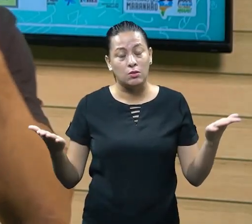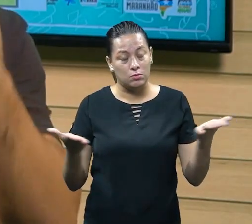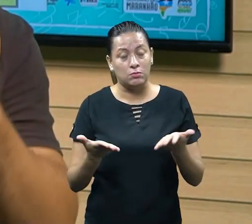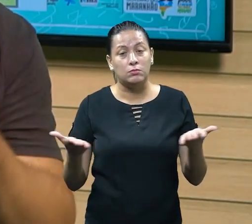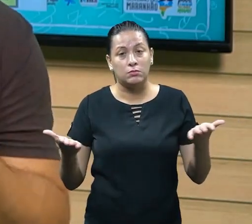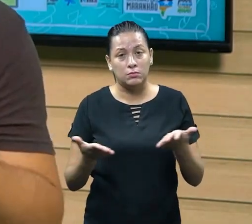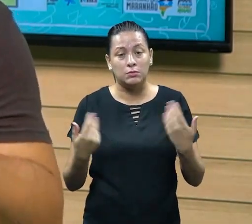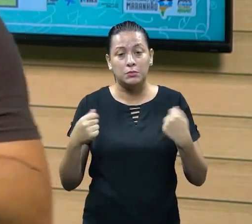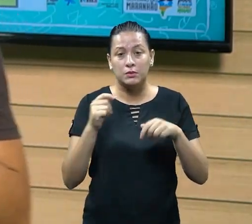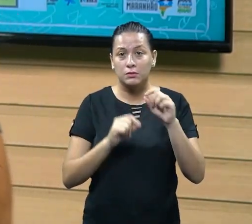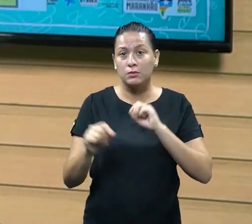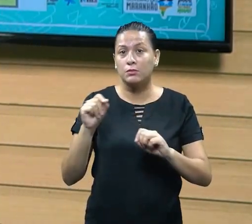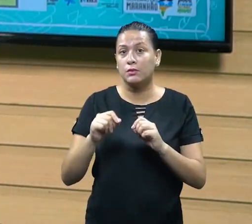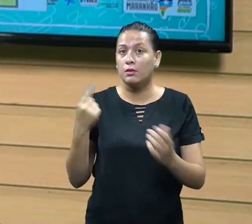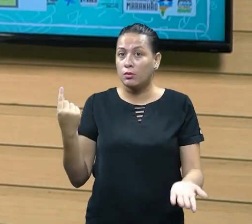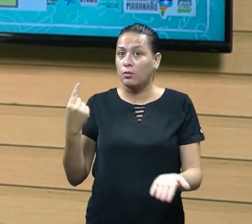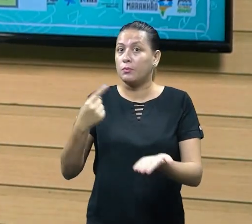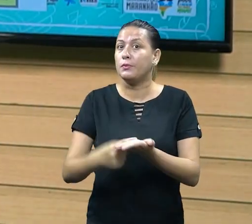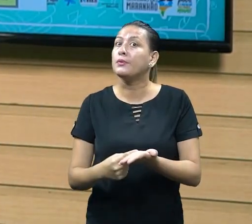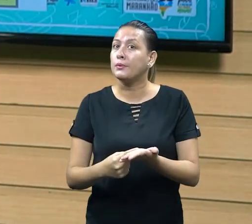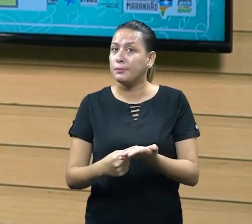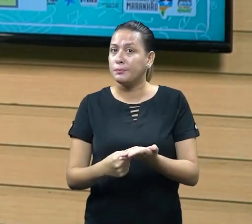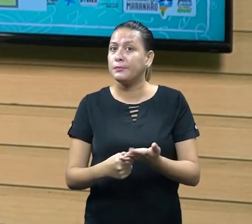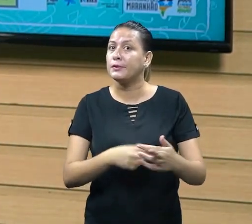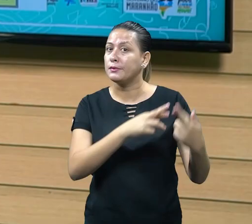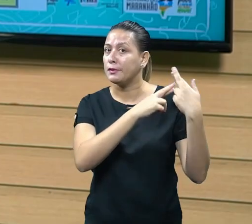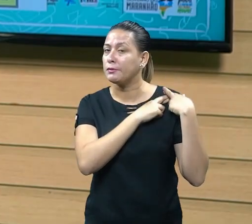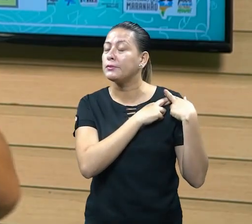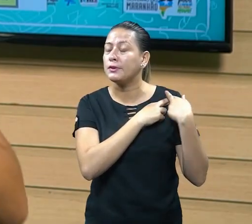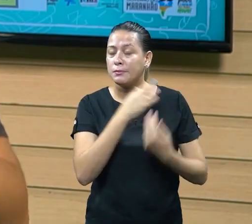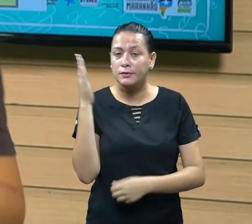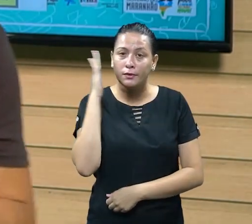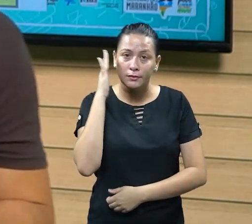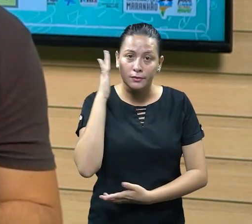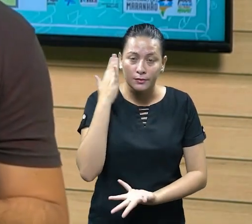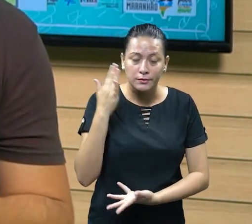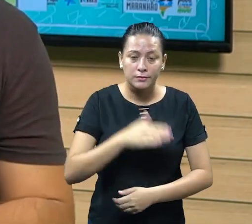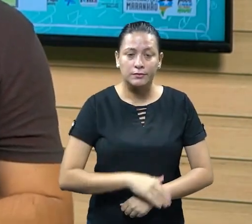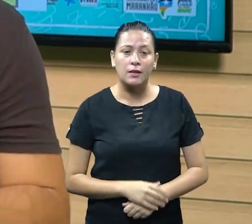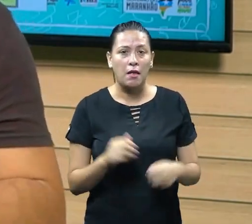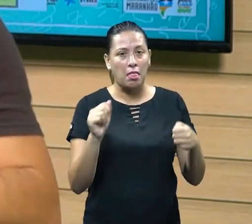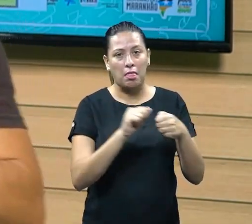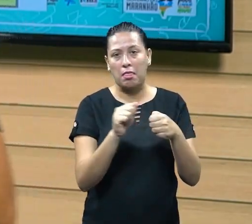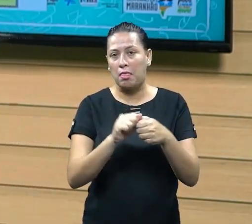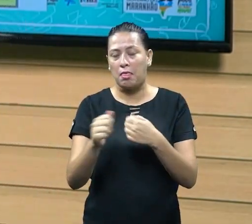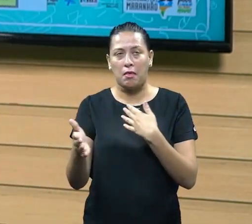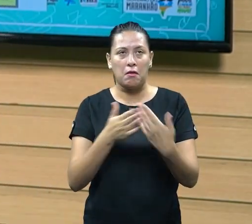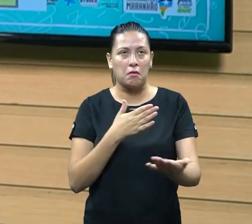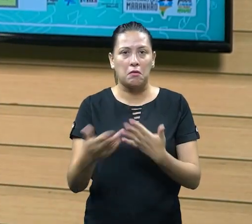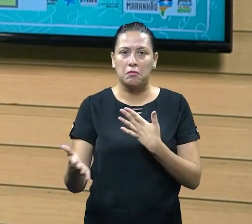mandar fazer e fazer, tu tem que ter compromisso e responsabilidade, tem que entender das coisas. Também não vai